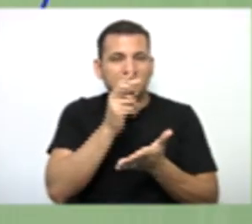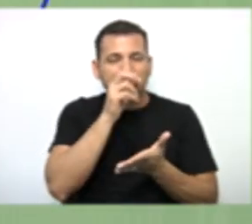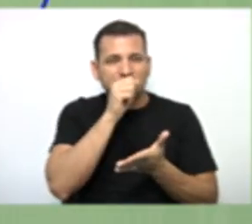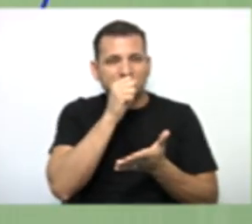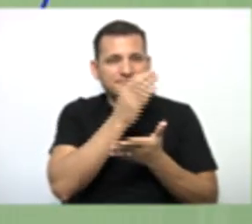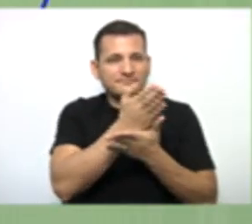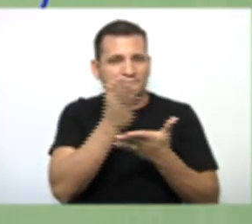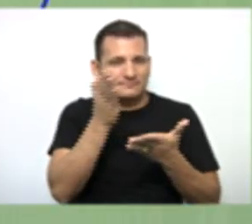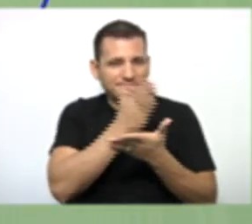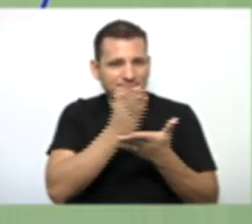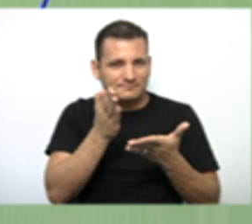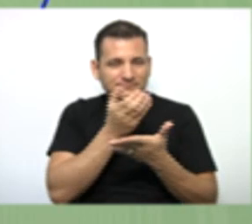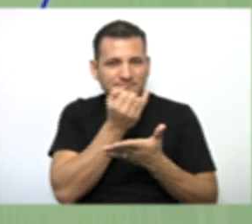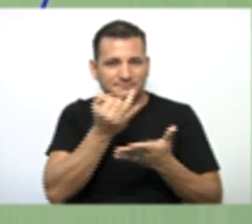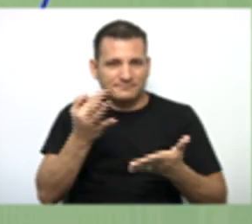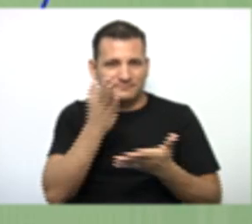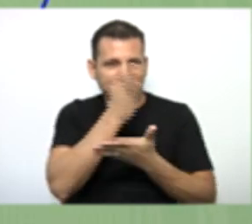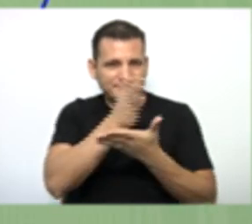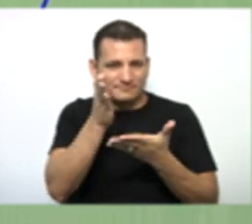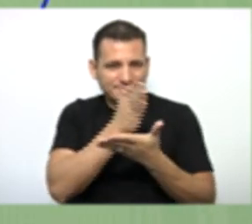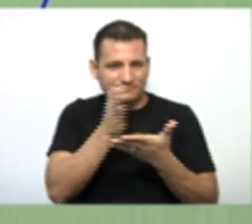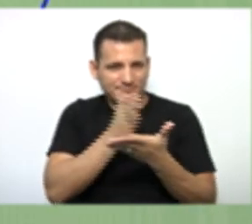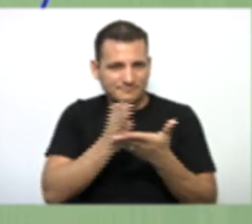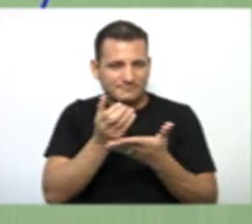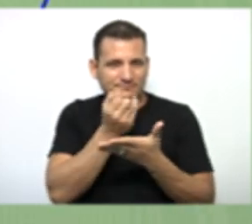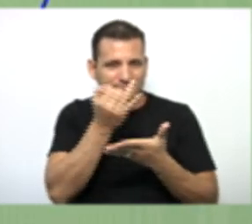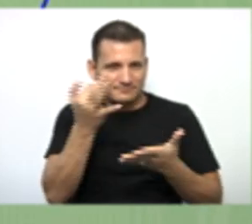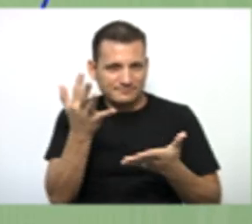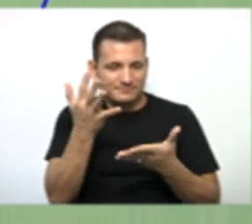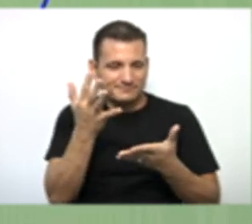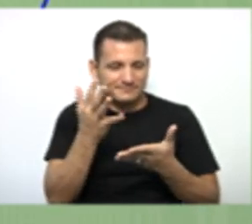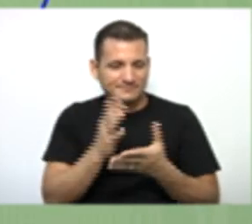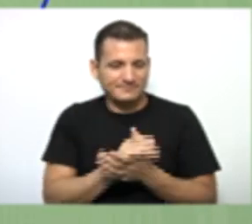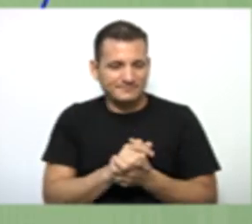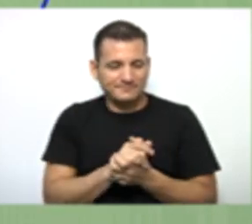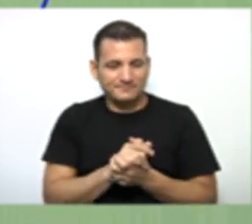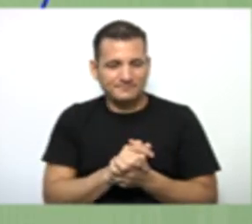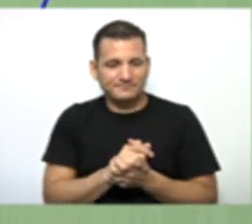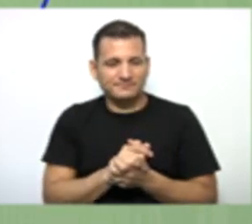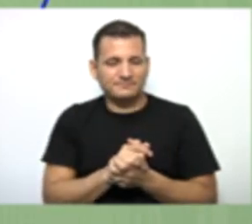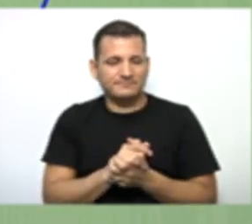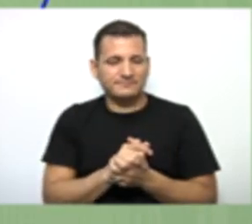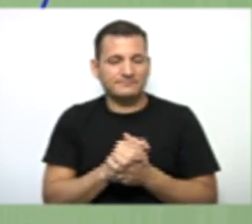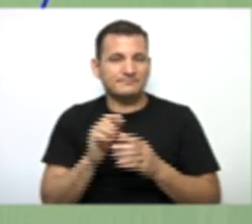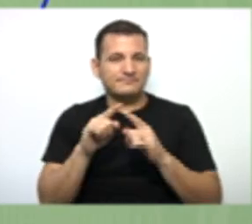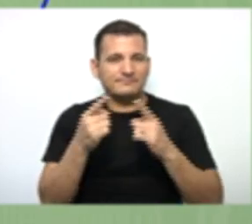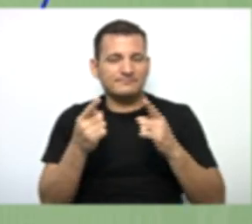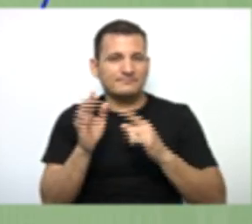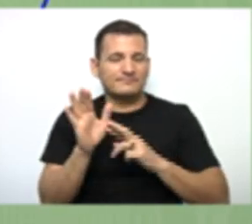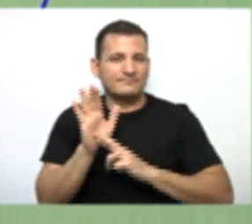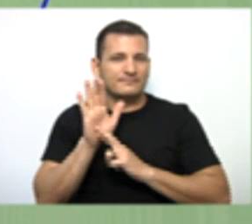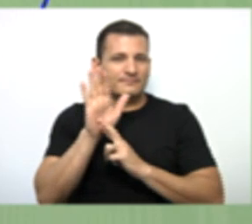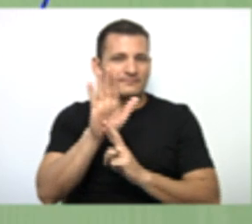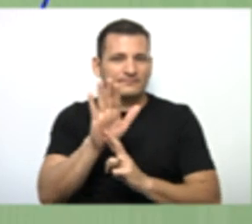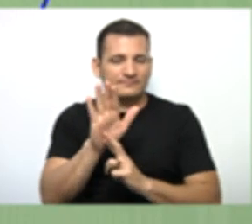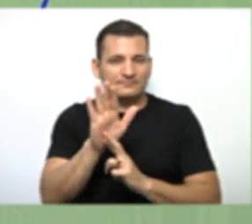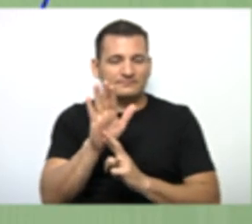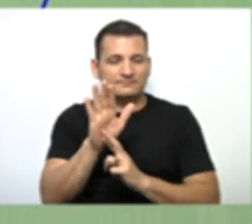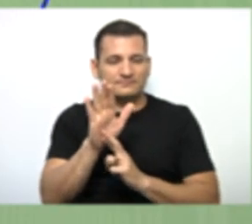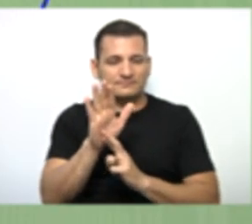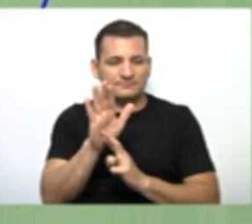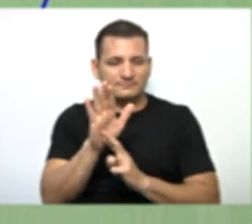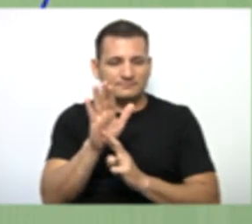mesma quantidade de laranja, a gente vai olhar aqui a mesma quantidade, né? Mas a representação, o que a gente